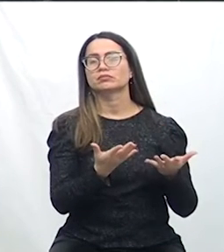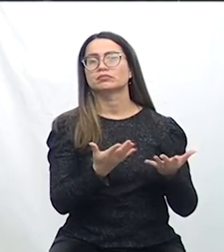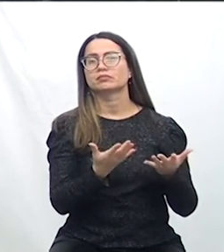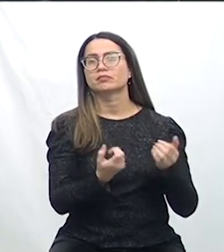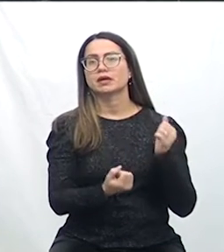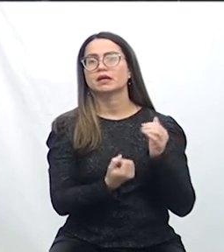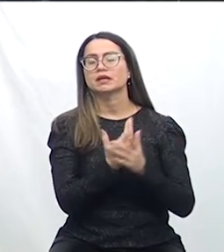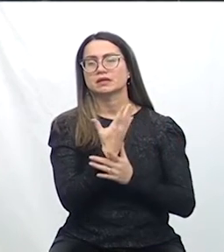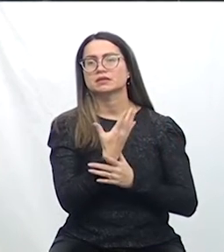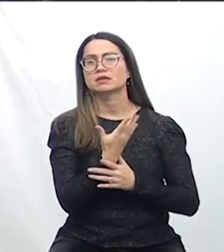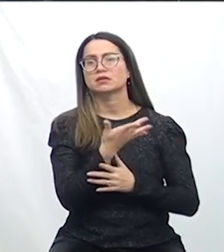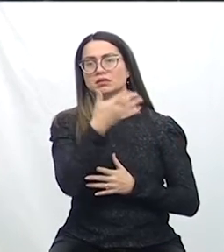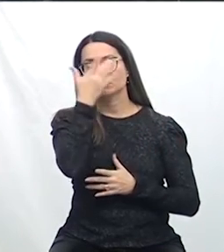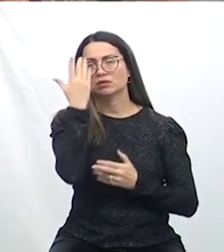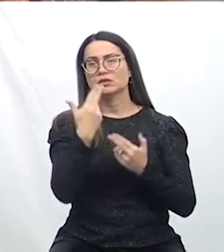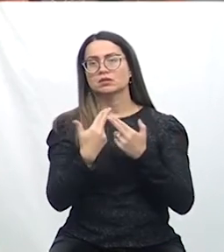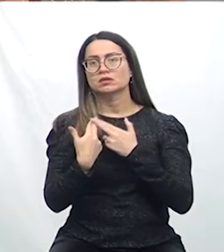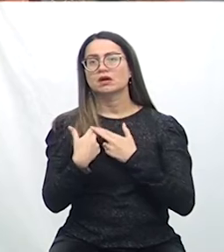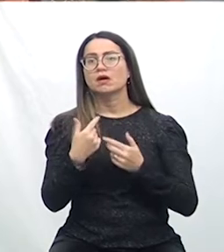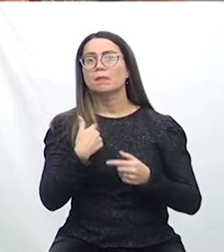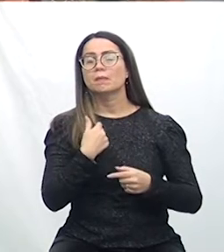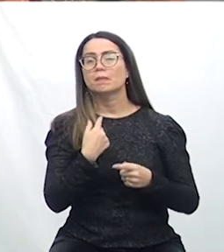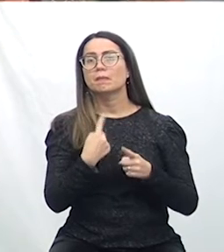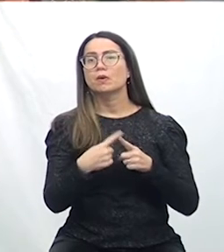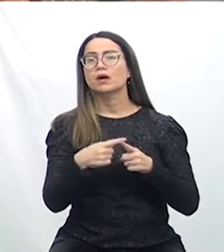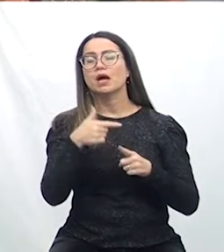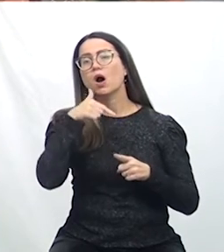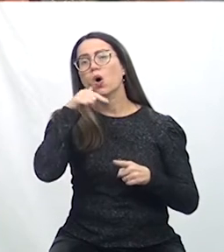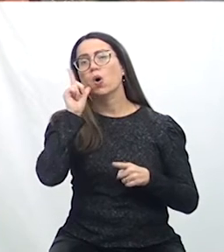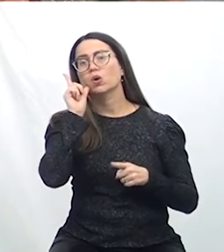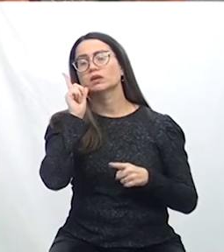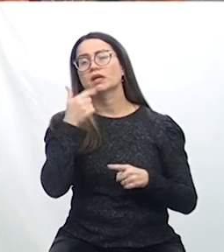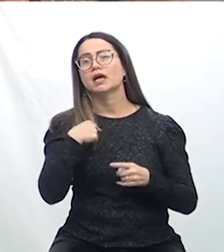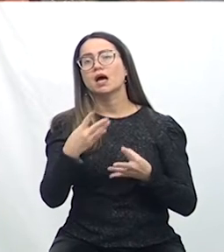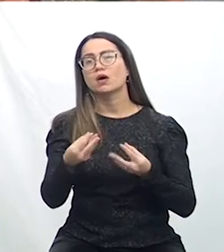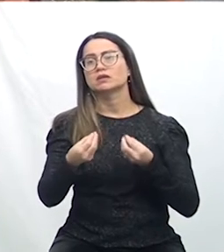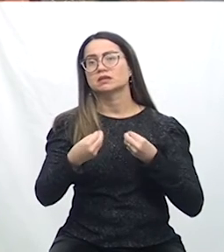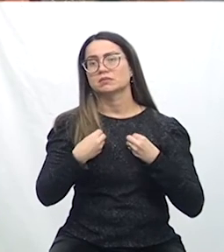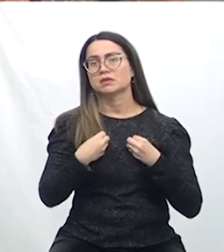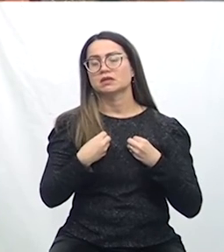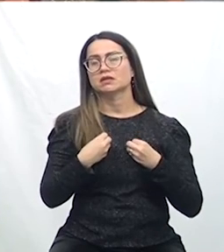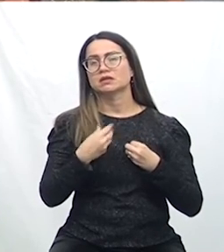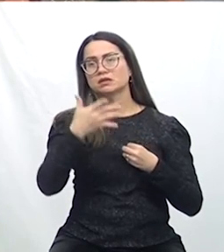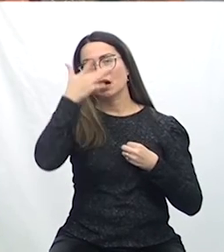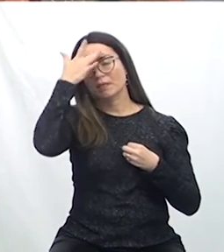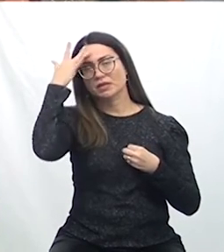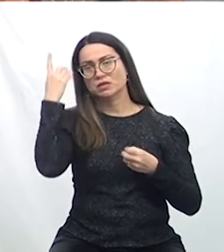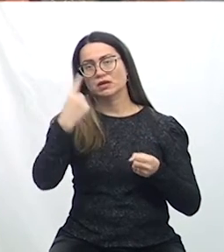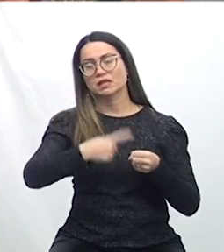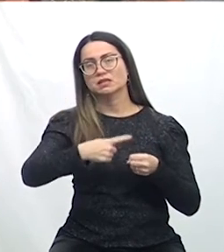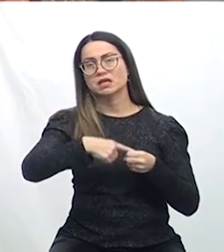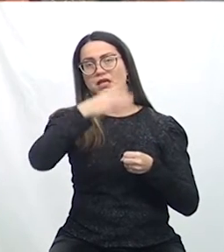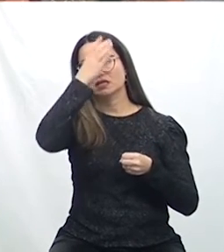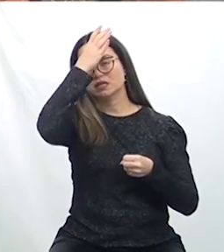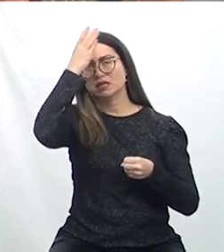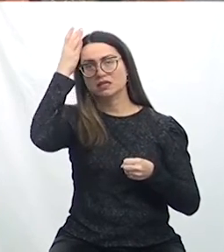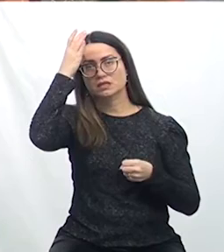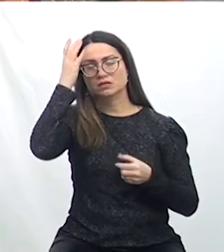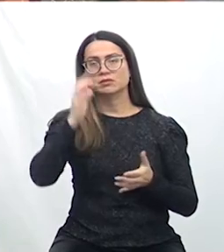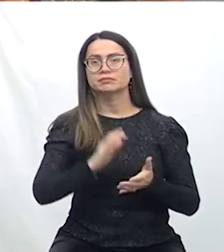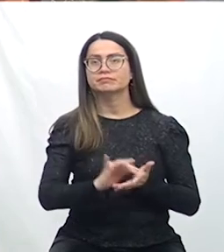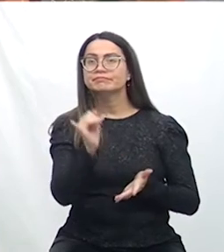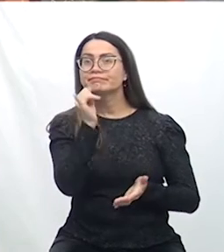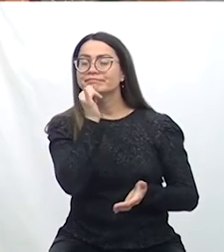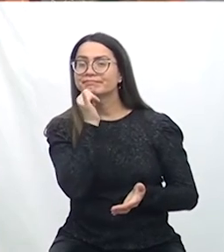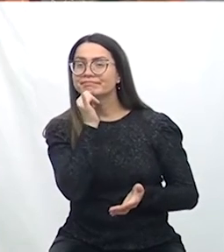parlamentar, porque ontem mesmo recebi no meu WhatsApp de um cidadão criciumense, de uma das nossas vias em